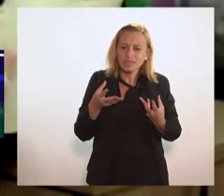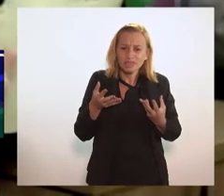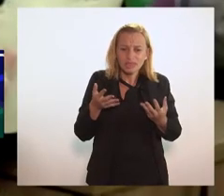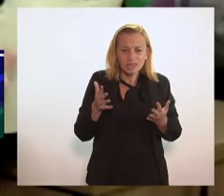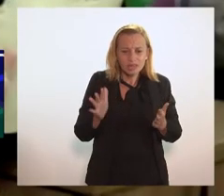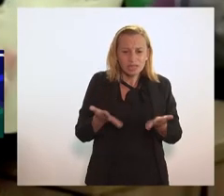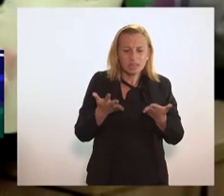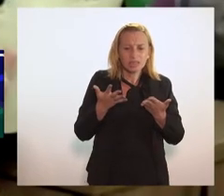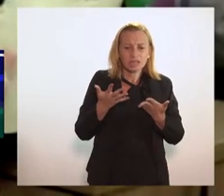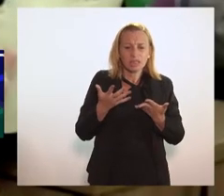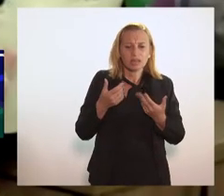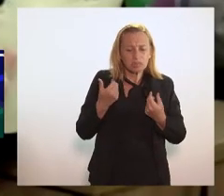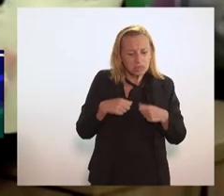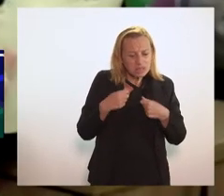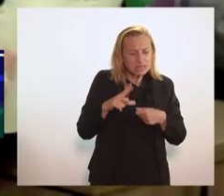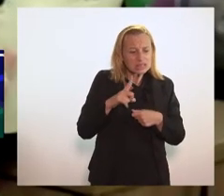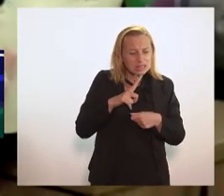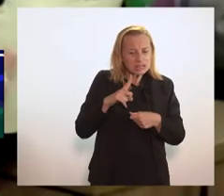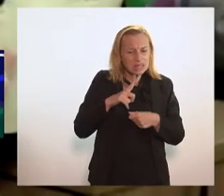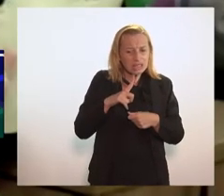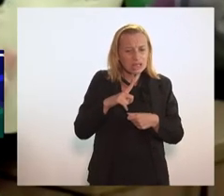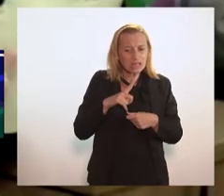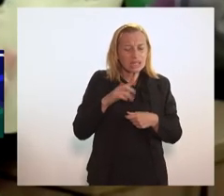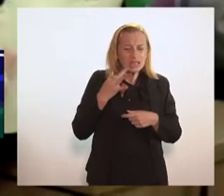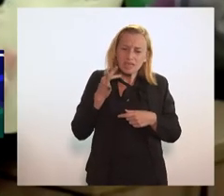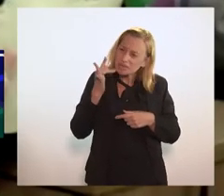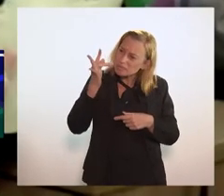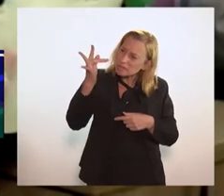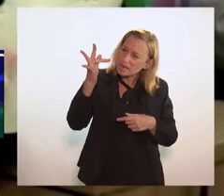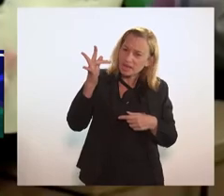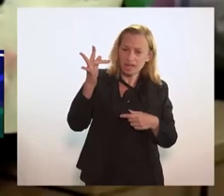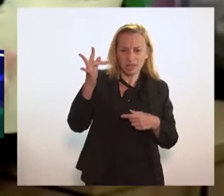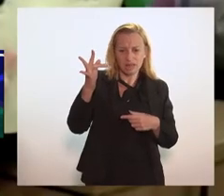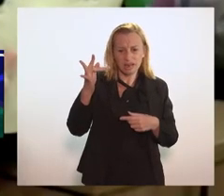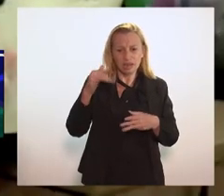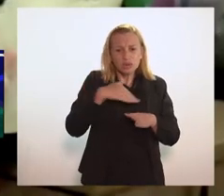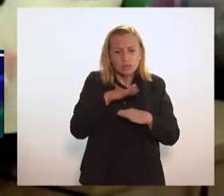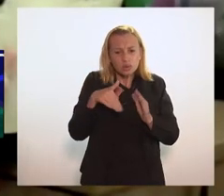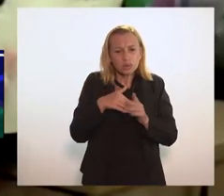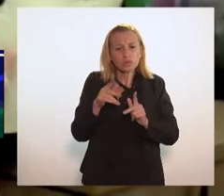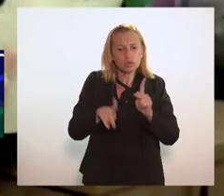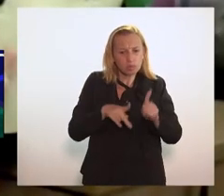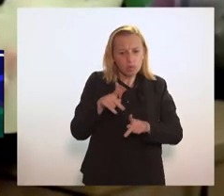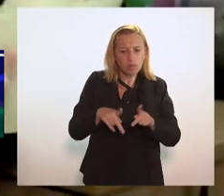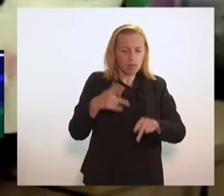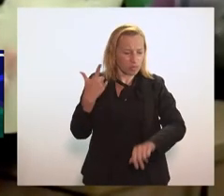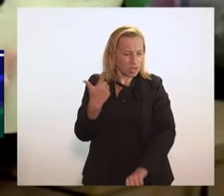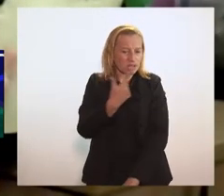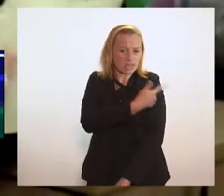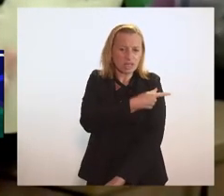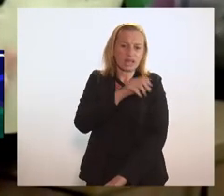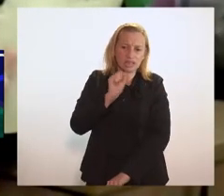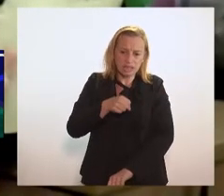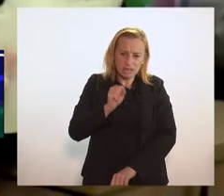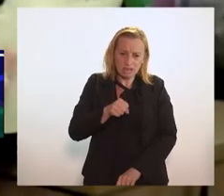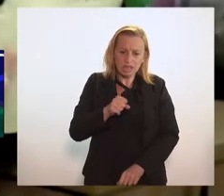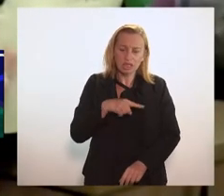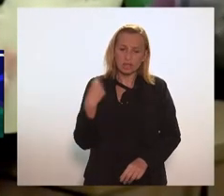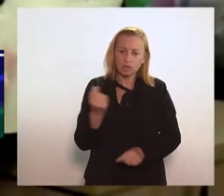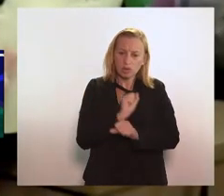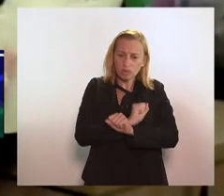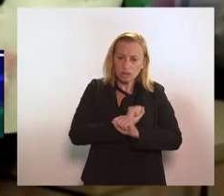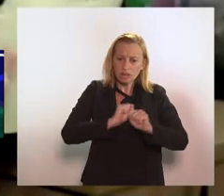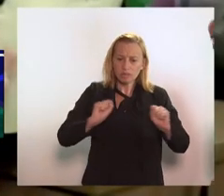entusiasta que a gente precisa ter, de que em breve toda a nossa população vai ser vacinada, estaremos livres